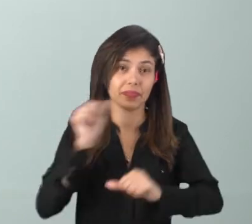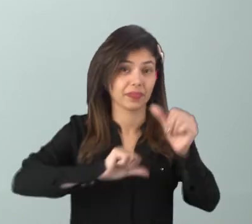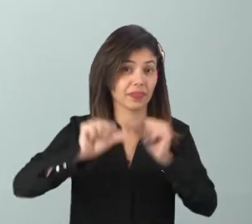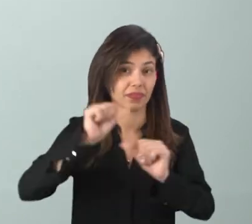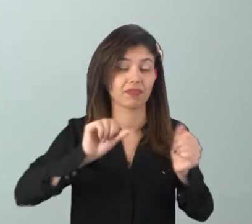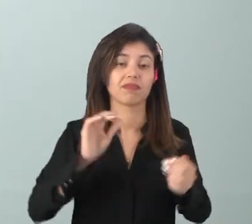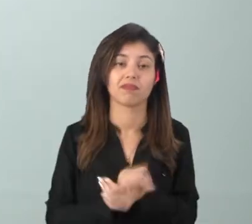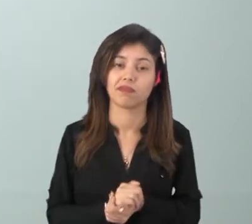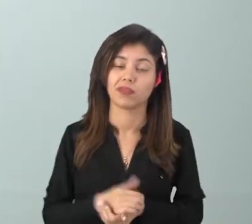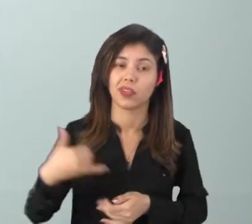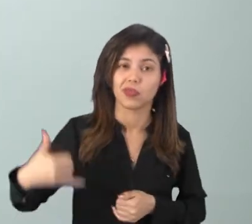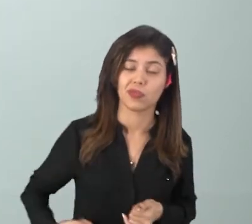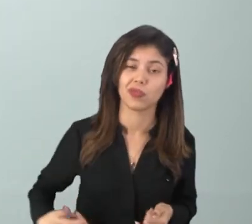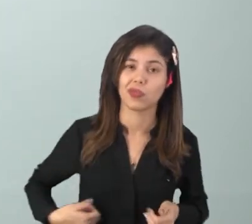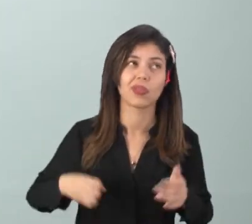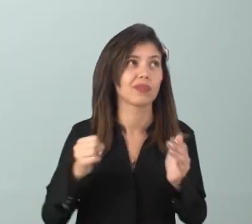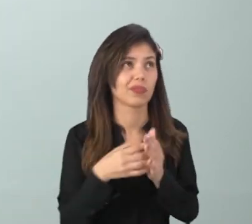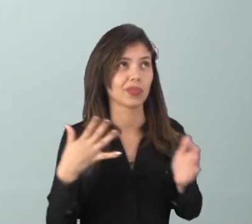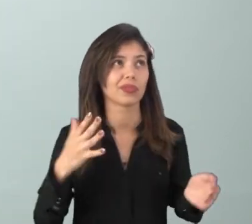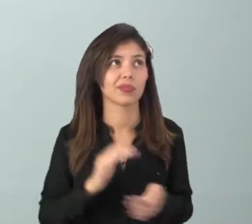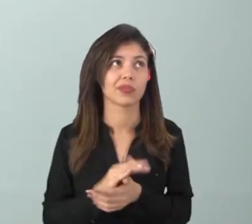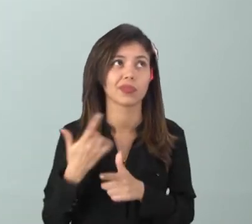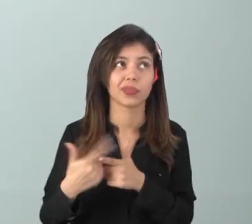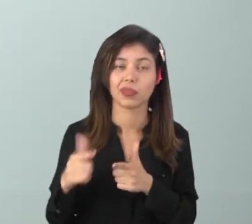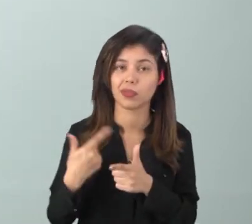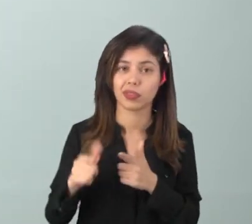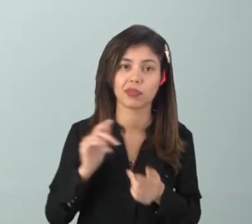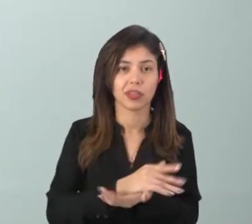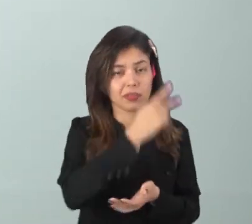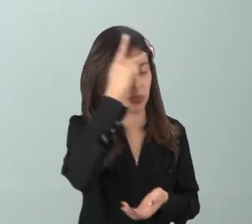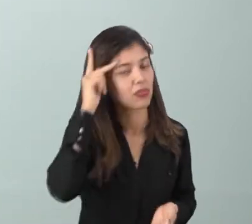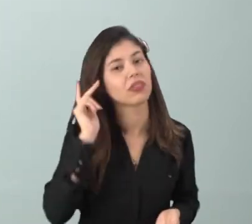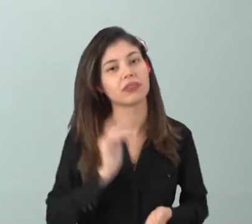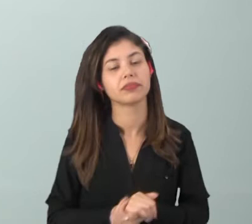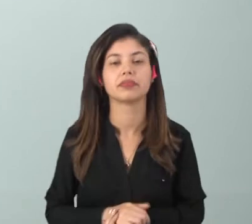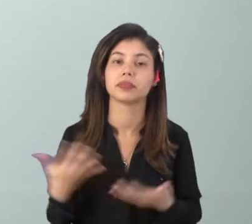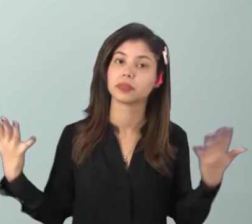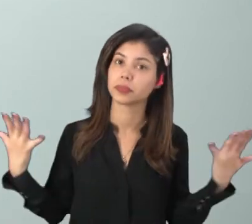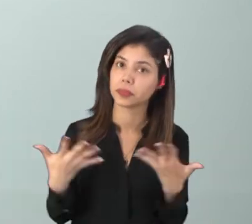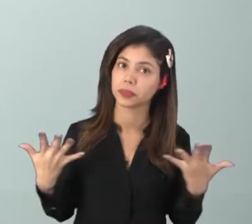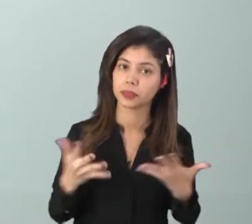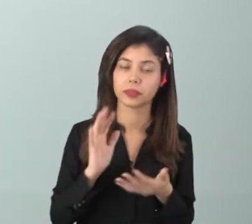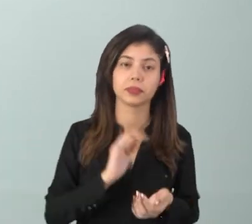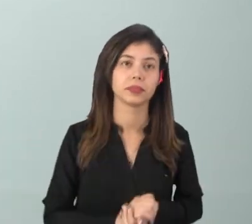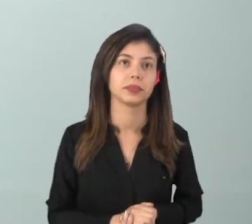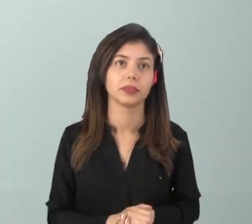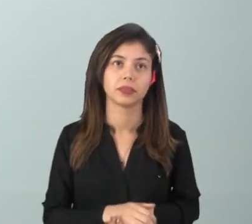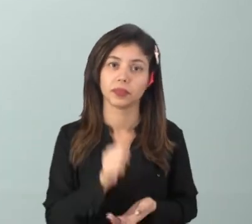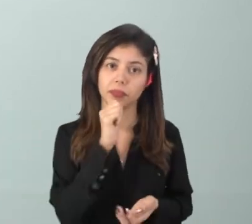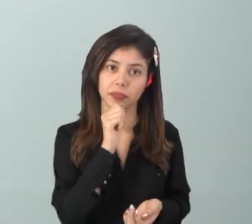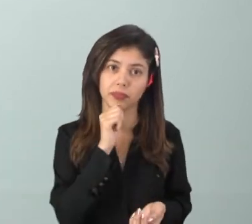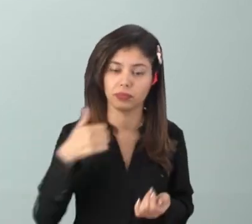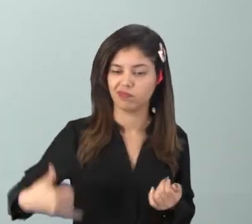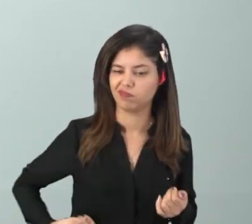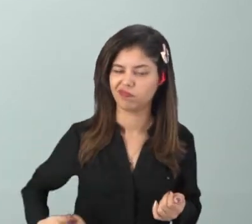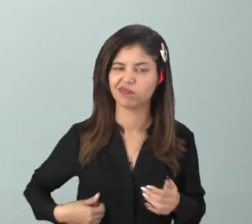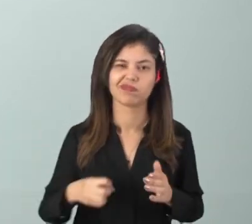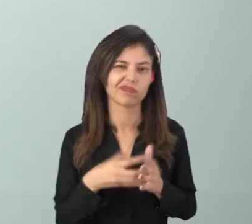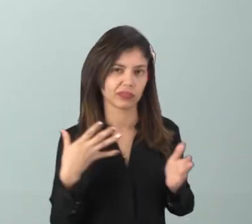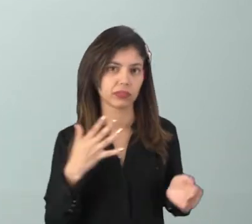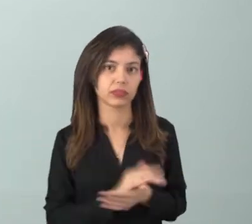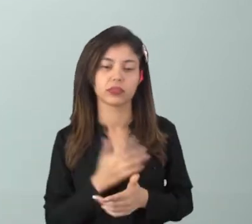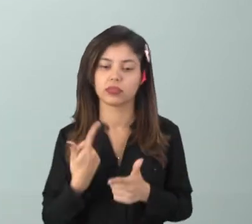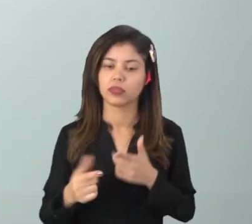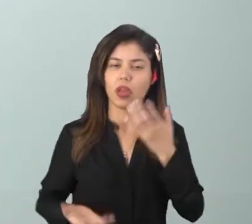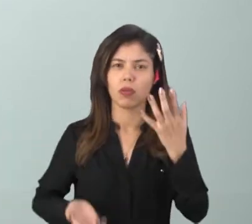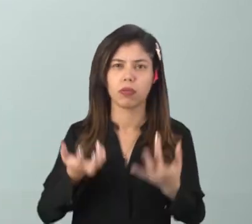mudado, né, começou a sofrer muita interferência das pessoas, tá? E hoje ele ainda sofre bastante, tá, gente? Ele ainda tem problemas